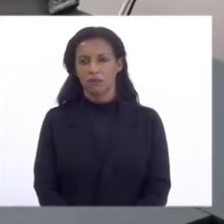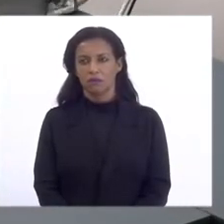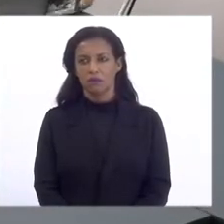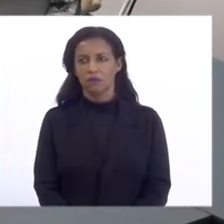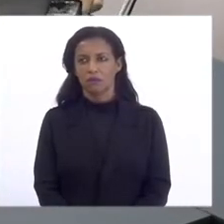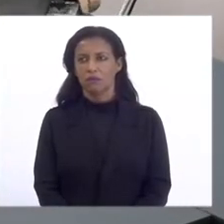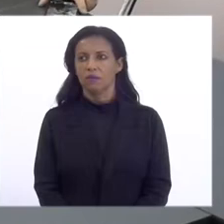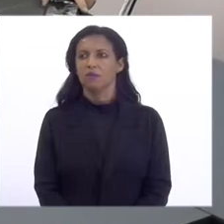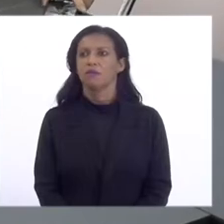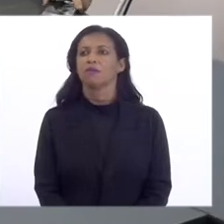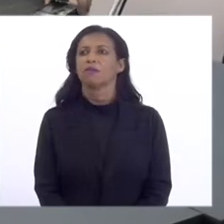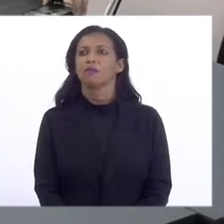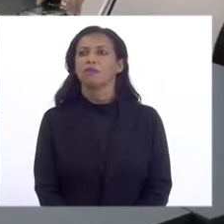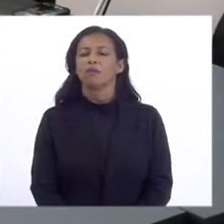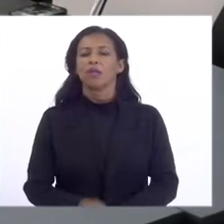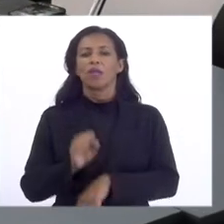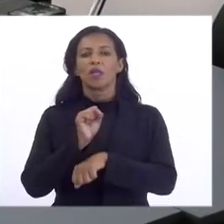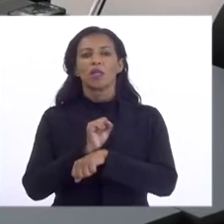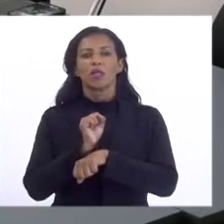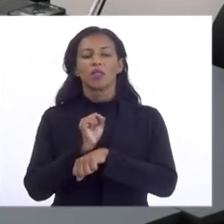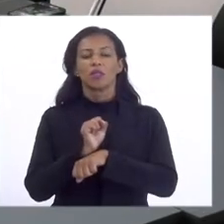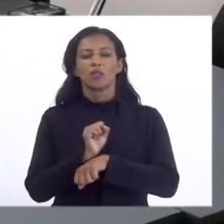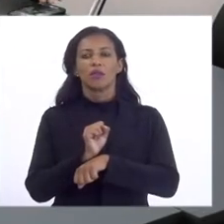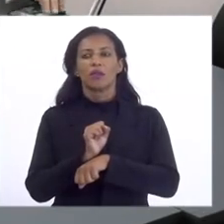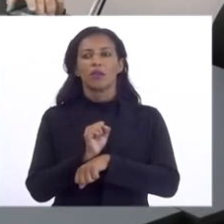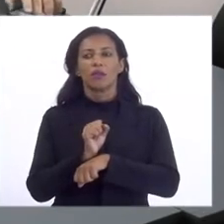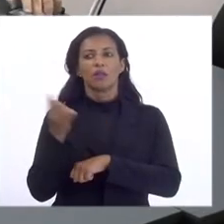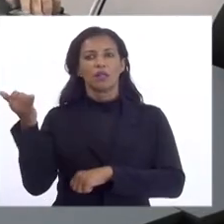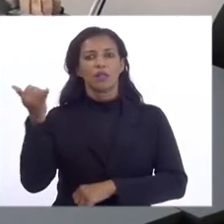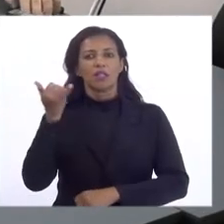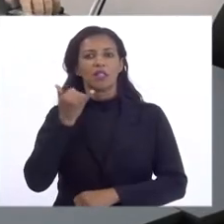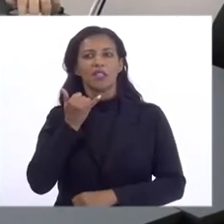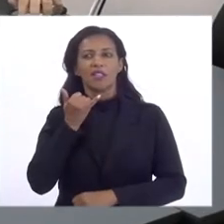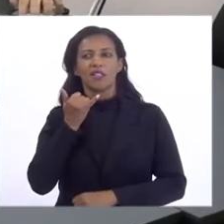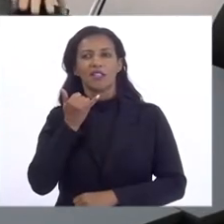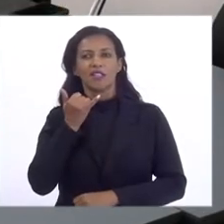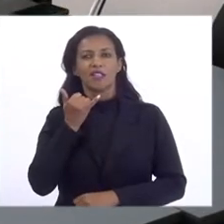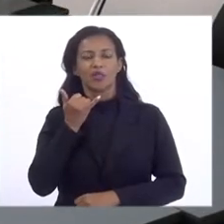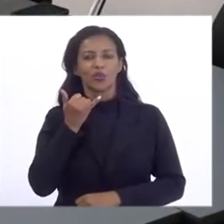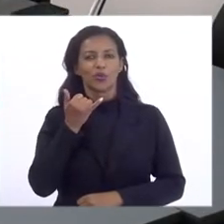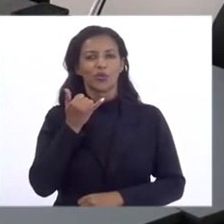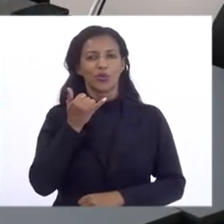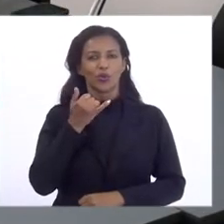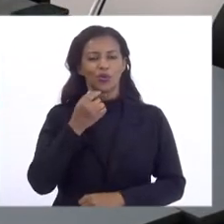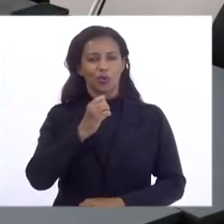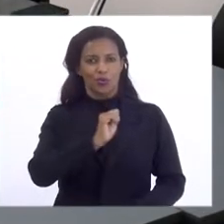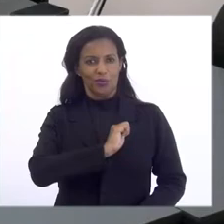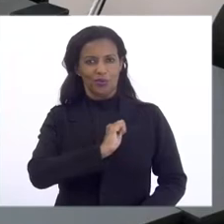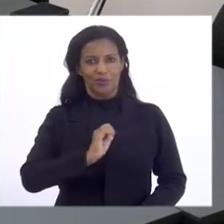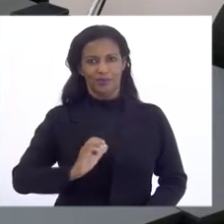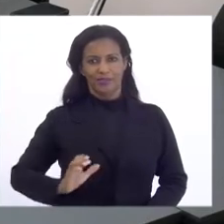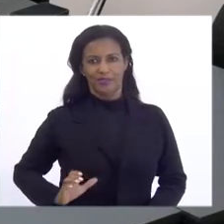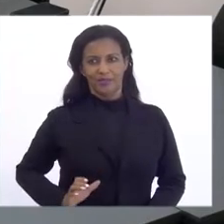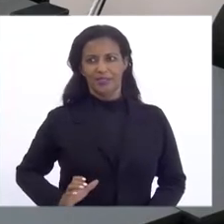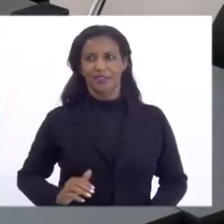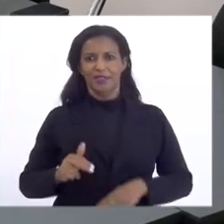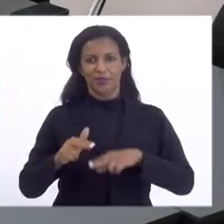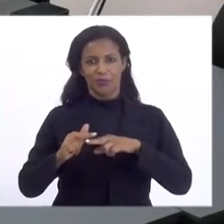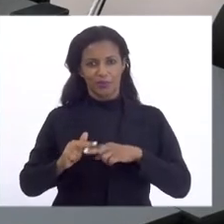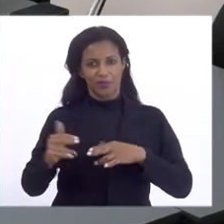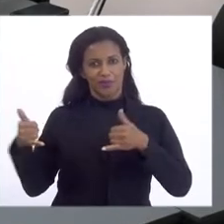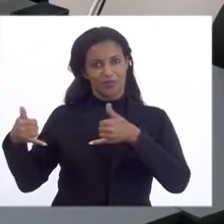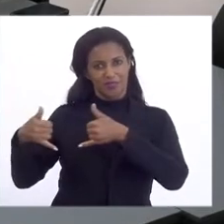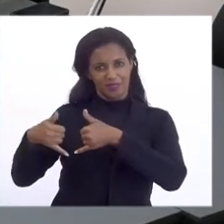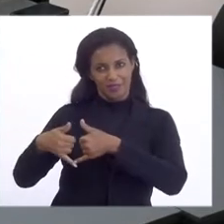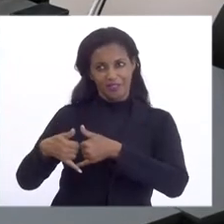Peço perdão ao nosso presidente governador em exercício me ligando para tratar desse assunto. Então, era por isso. Que